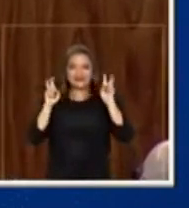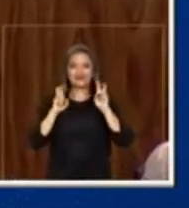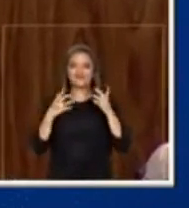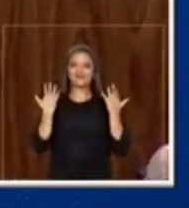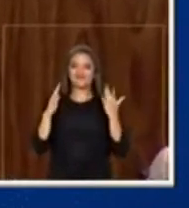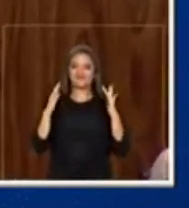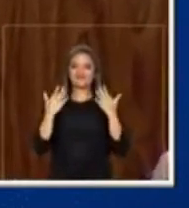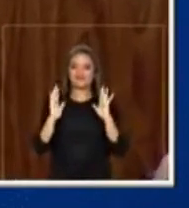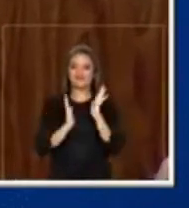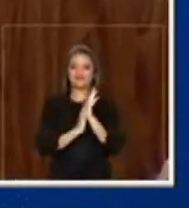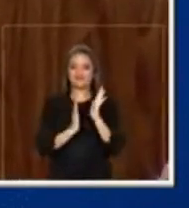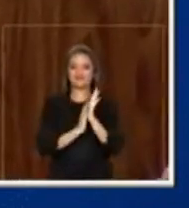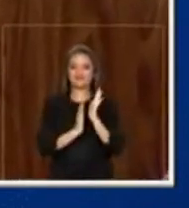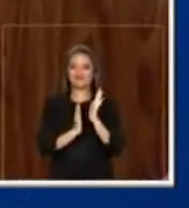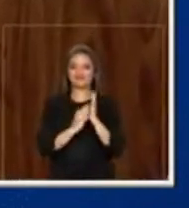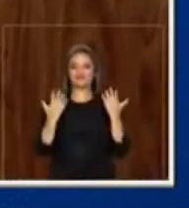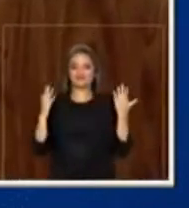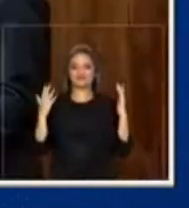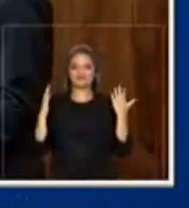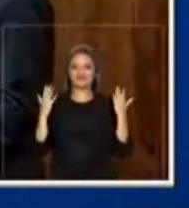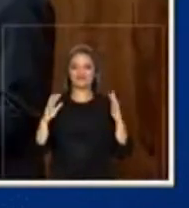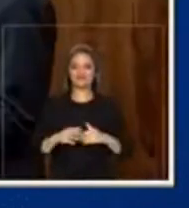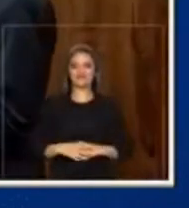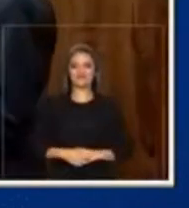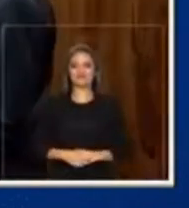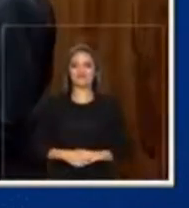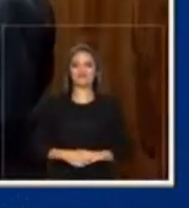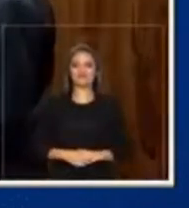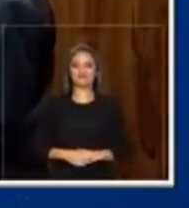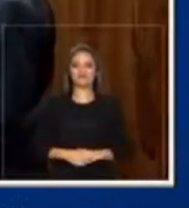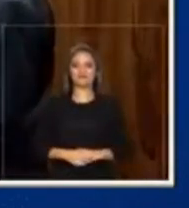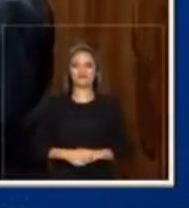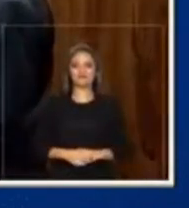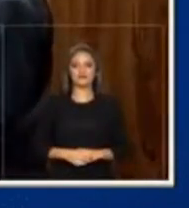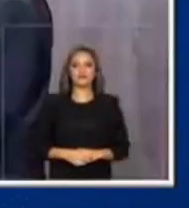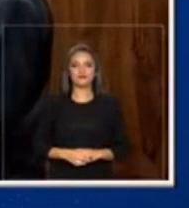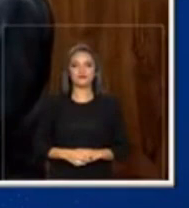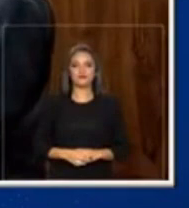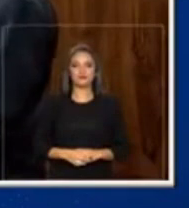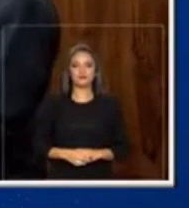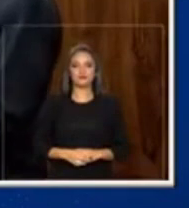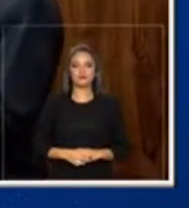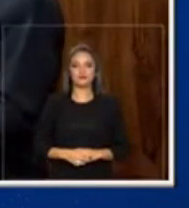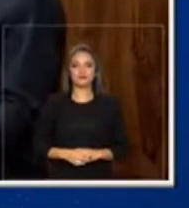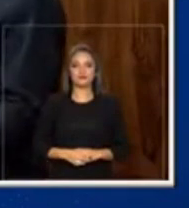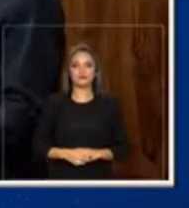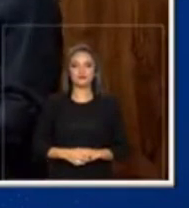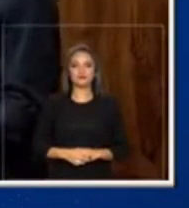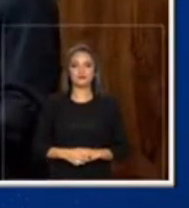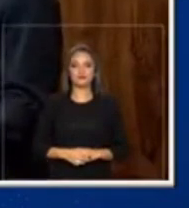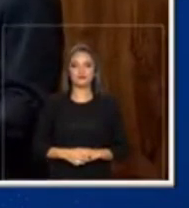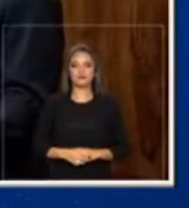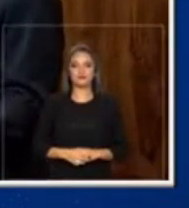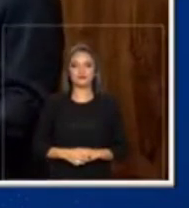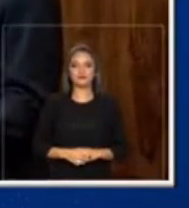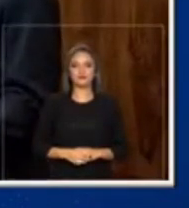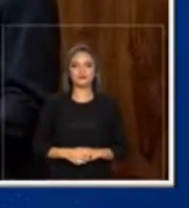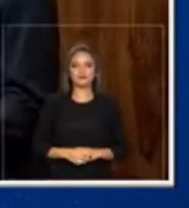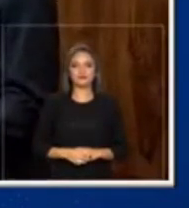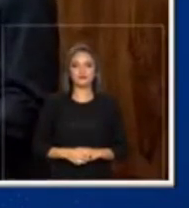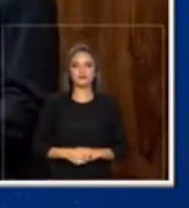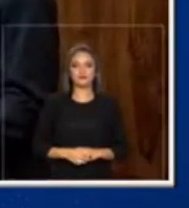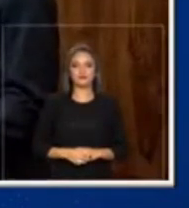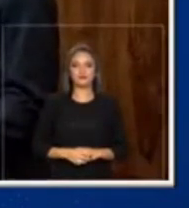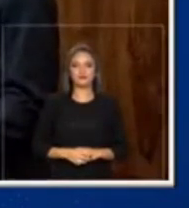a soltura do Lula, passou pela sua descondenação. Não sei se já pode, tem que checar com o juiz que eu já posso falar